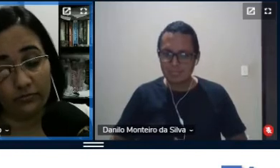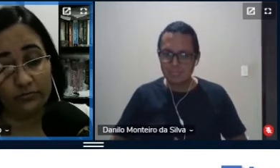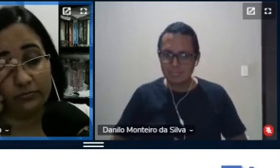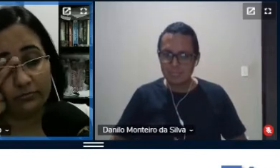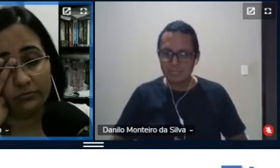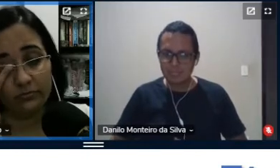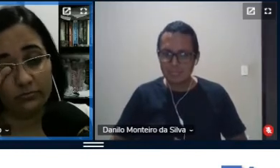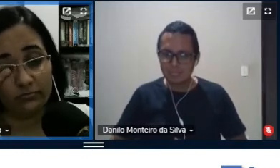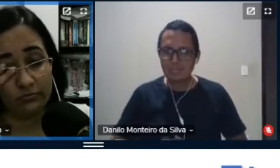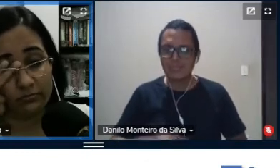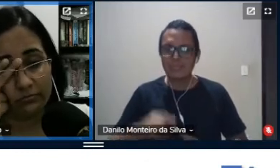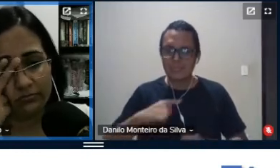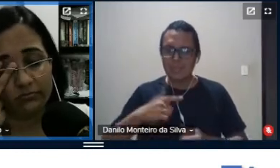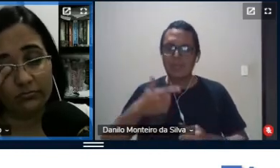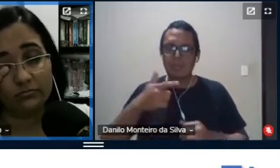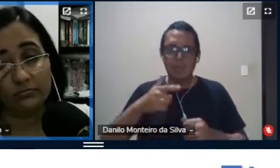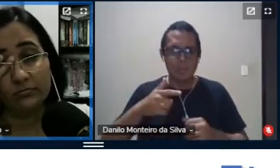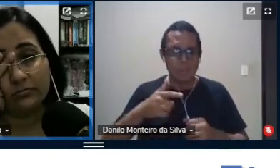Termografia.